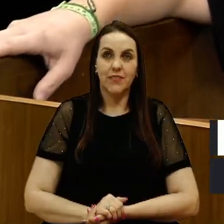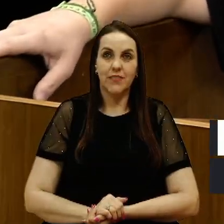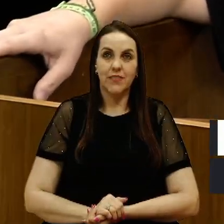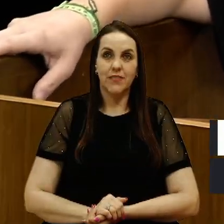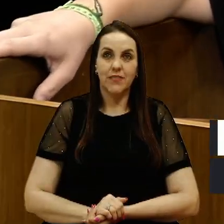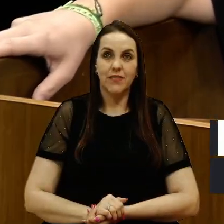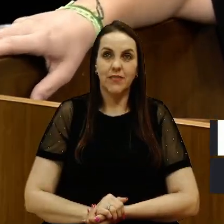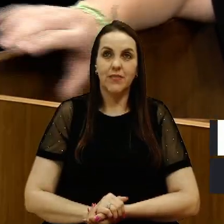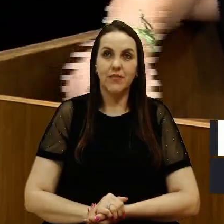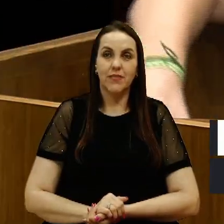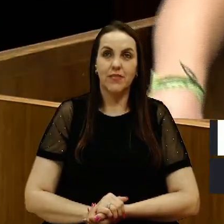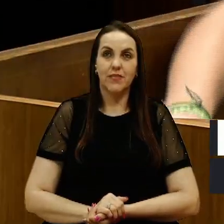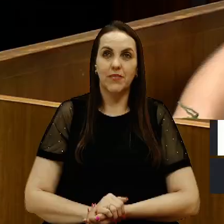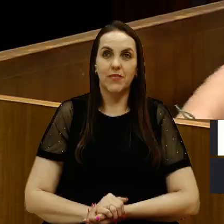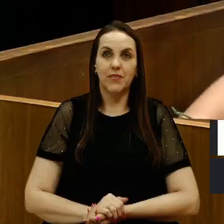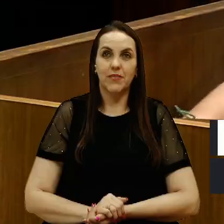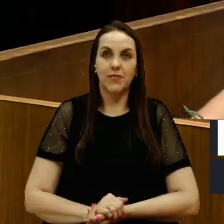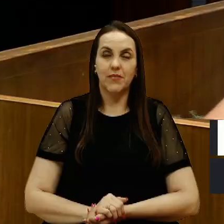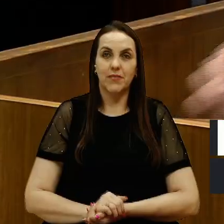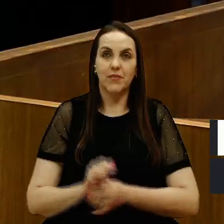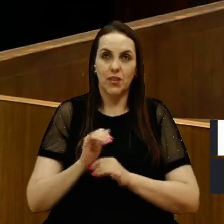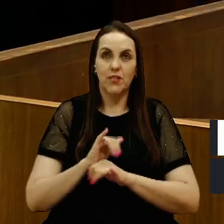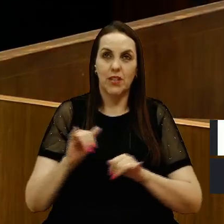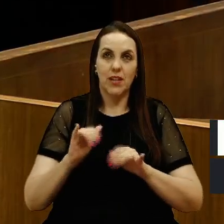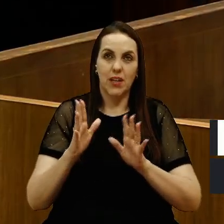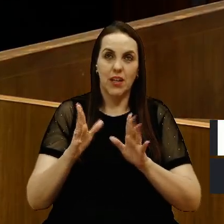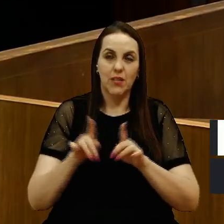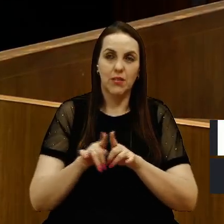Nosso recado, vou falar, vereador Libardi, pode deixar.